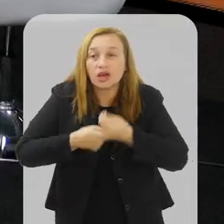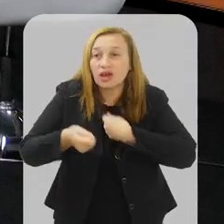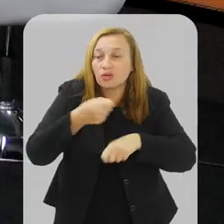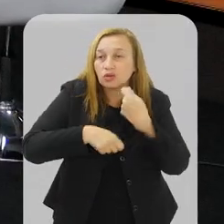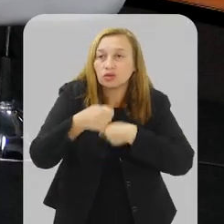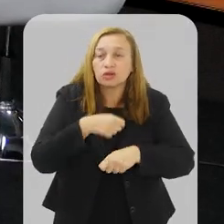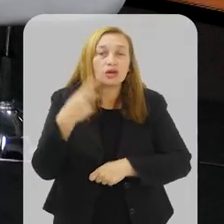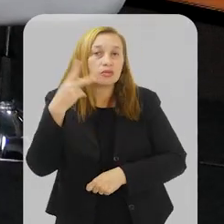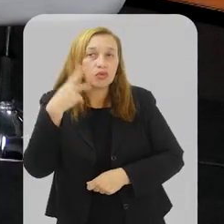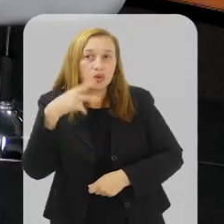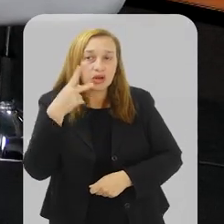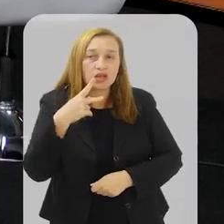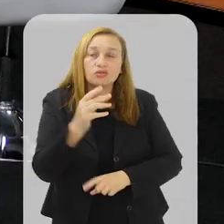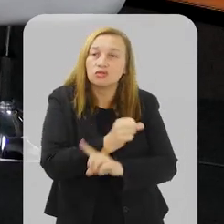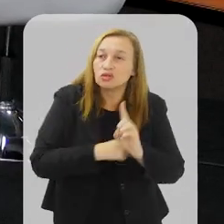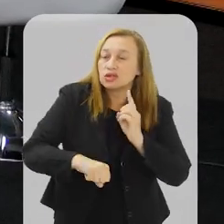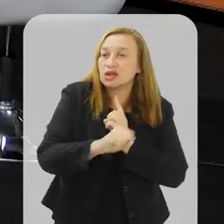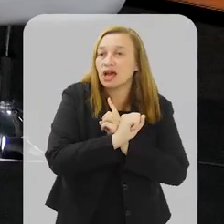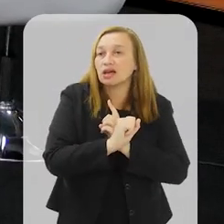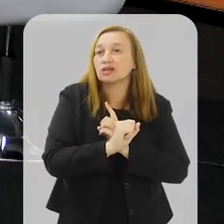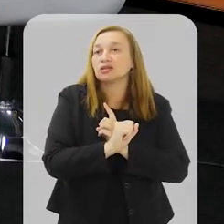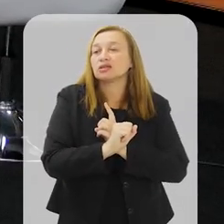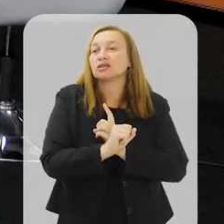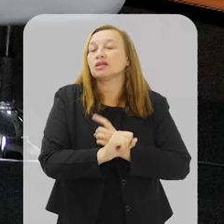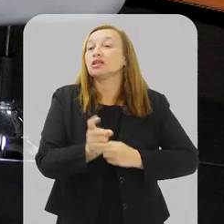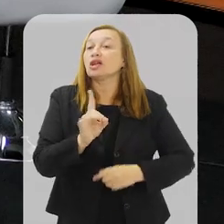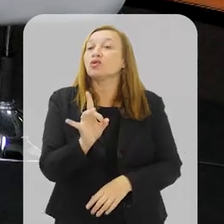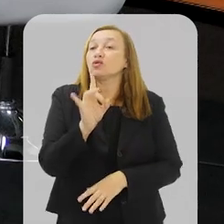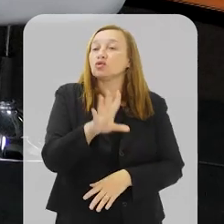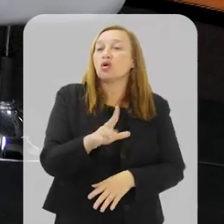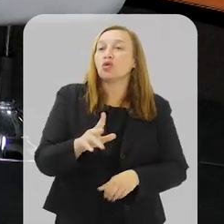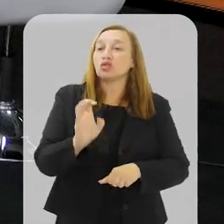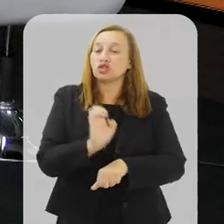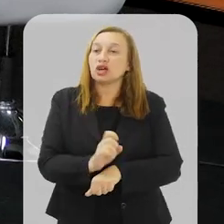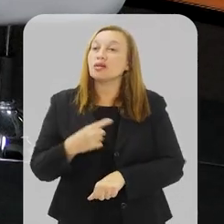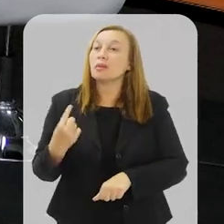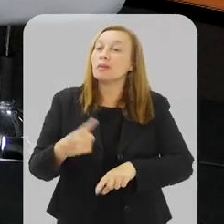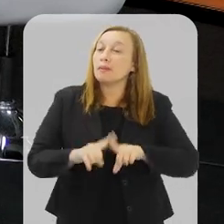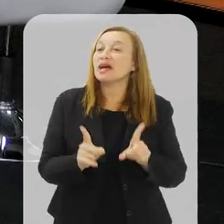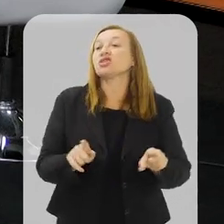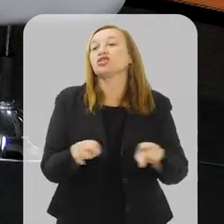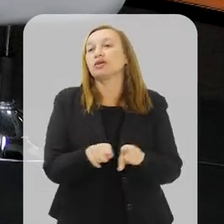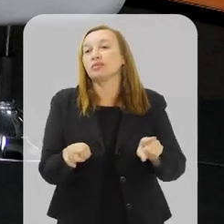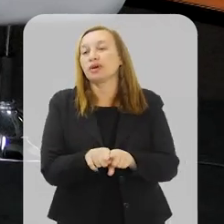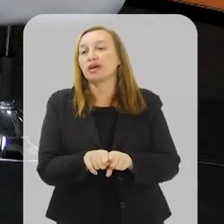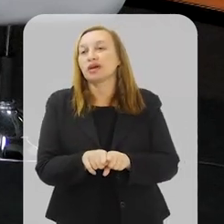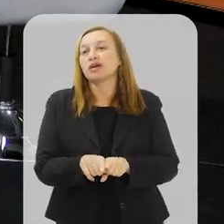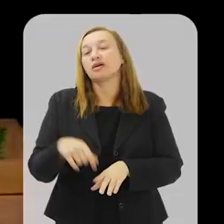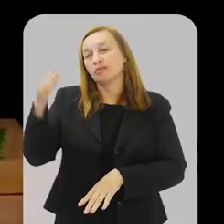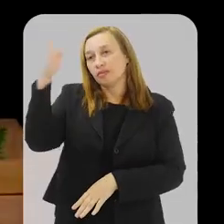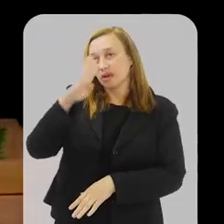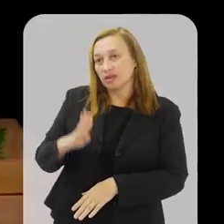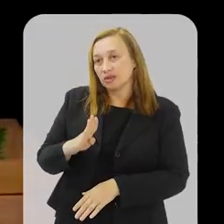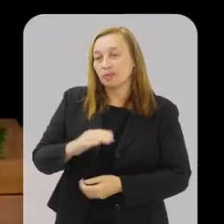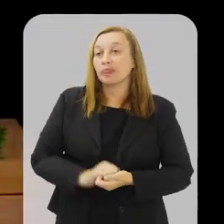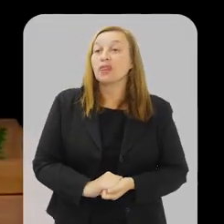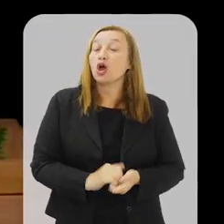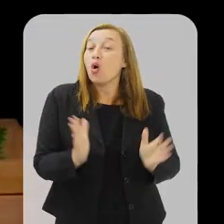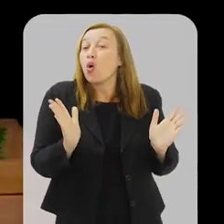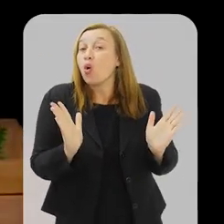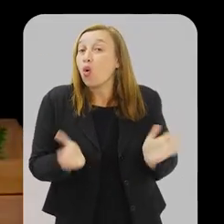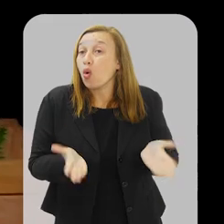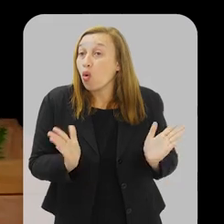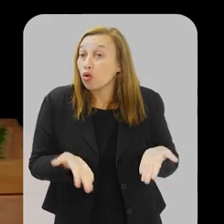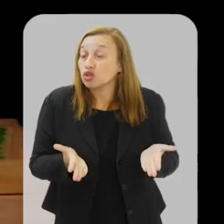mediador diante de interesses econômicos políticos sociais para não só o nosso estado como